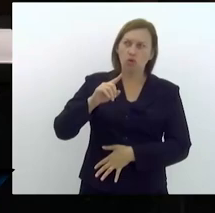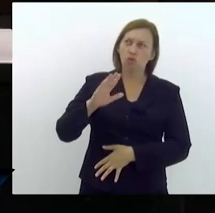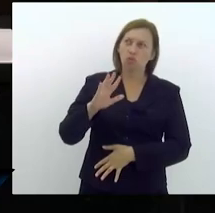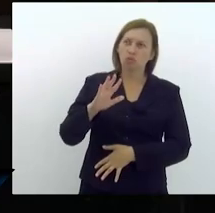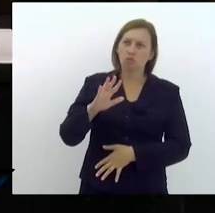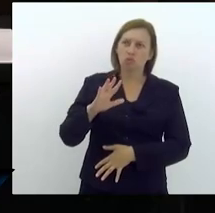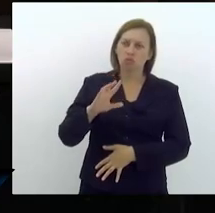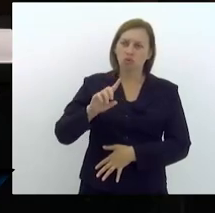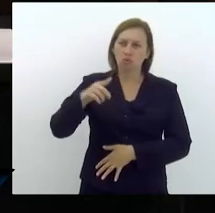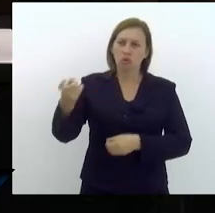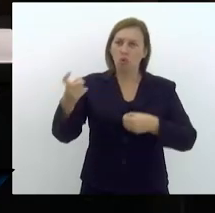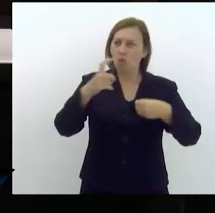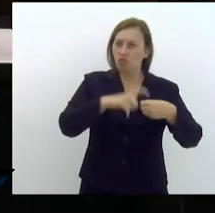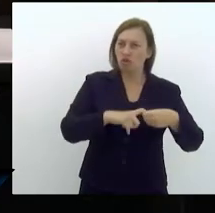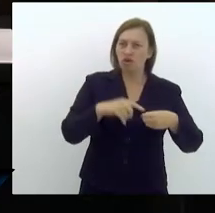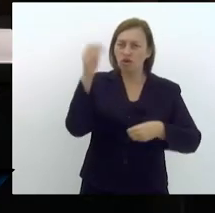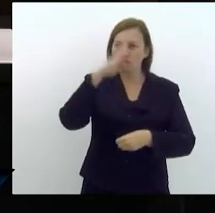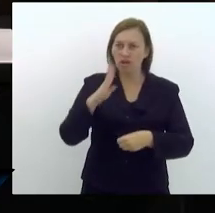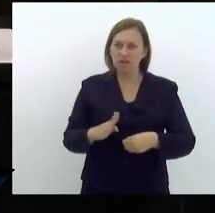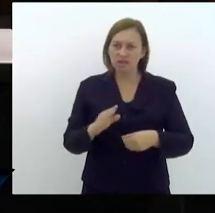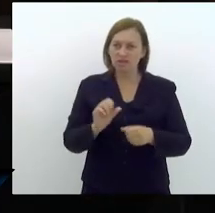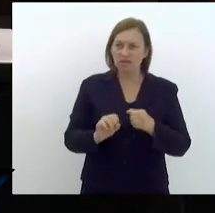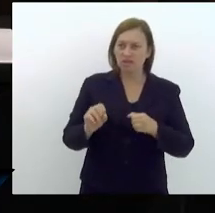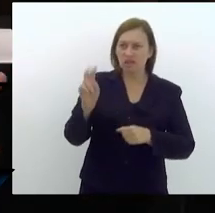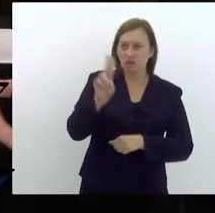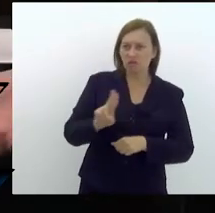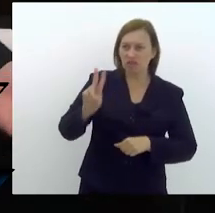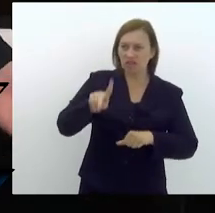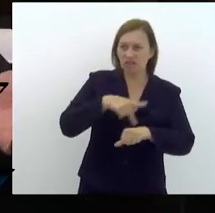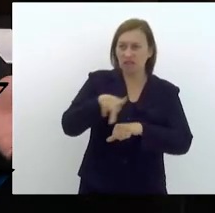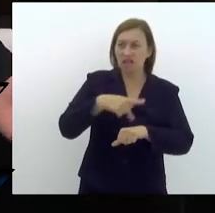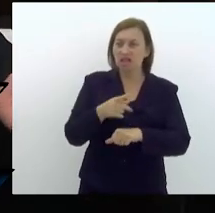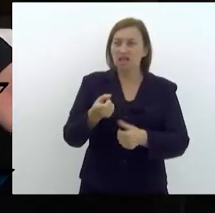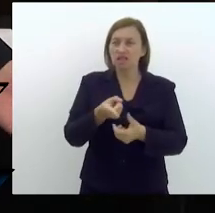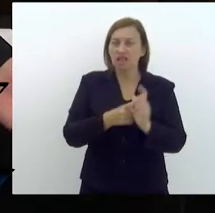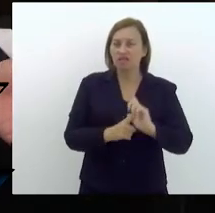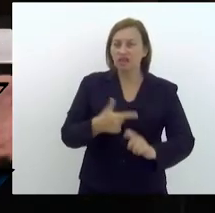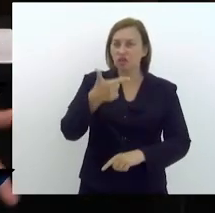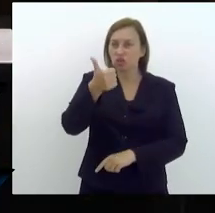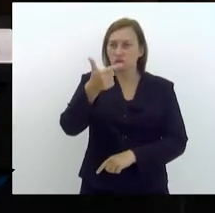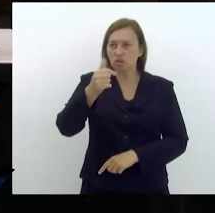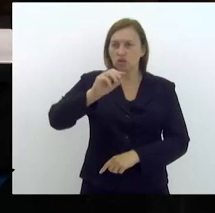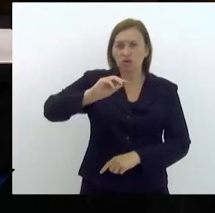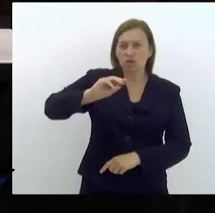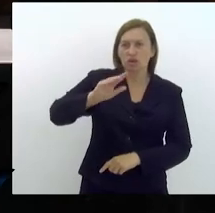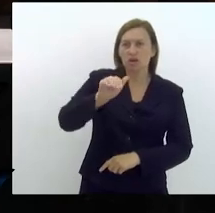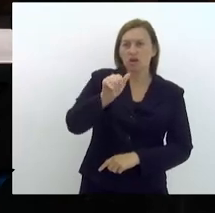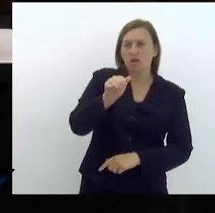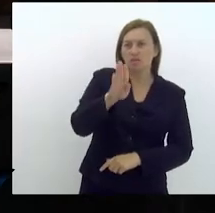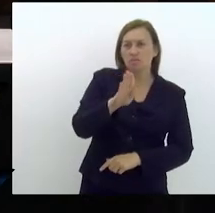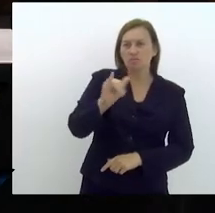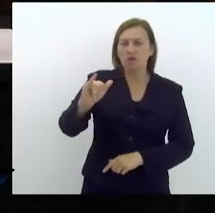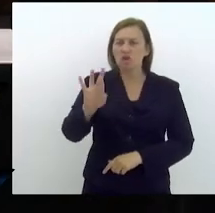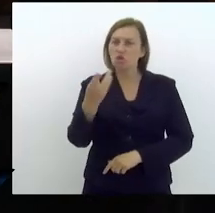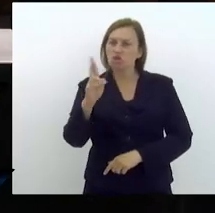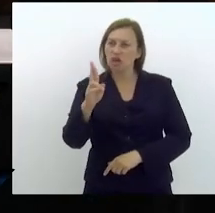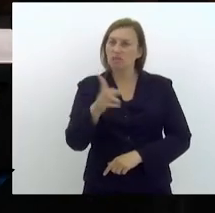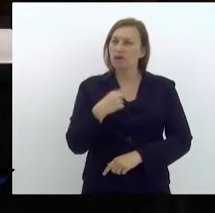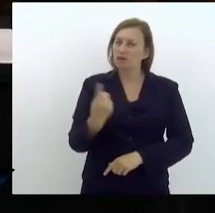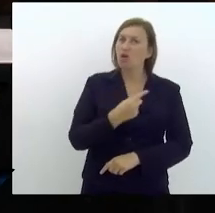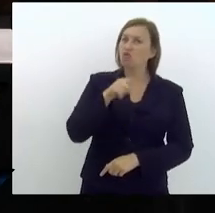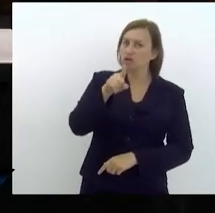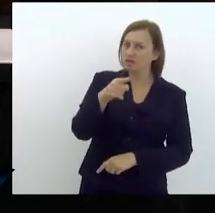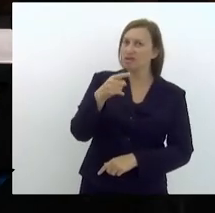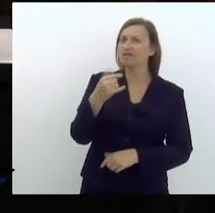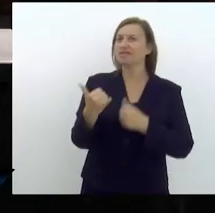convênio que o Brasil vai fazer com a Venezuela eles ficarem devendo 12 bilhões de reais para gente então você está